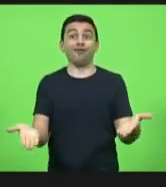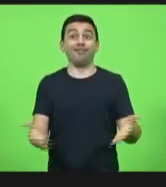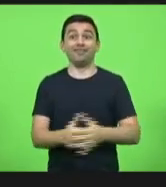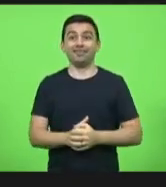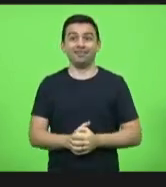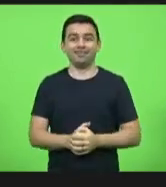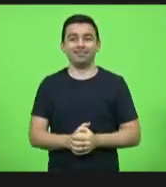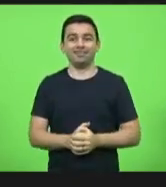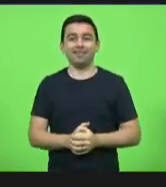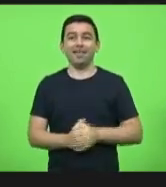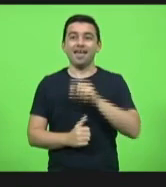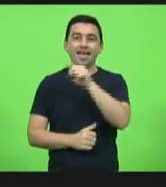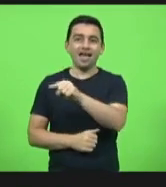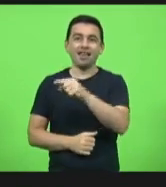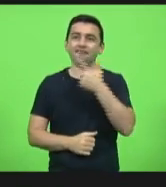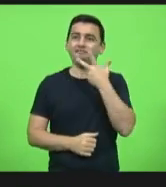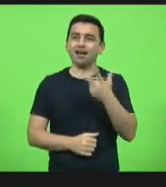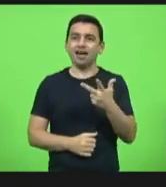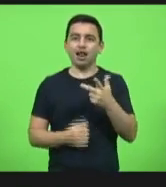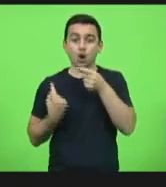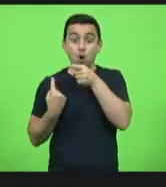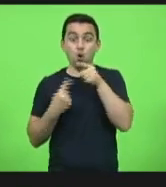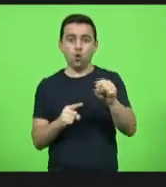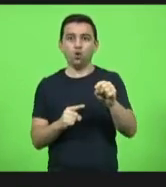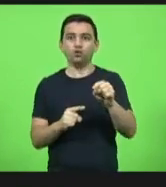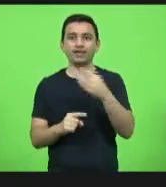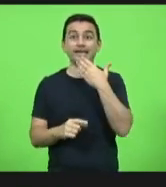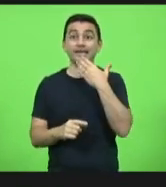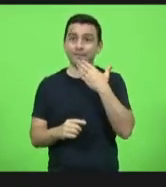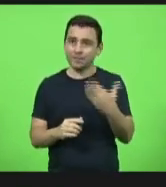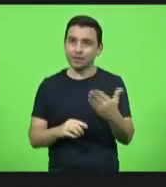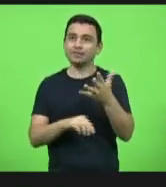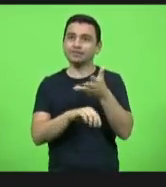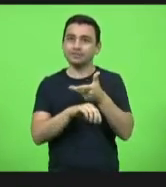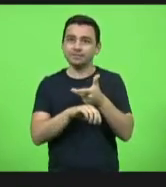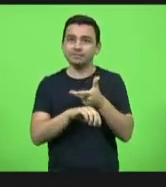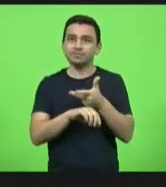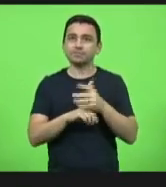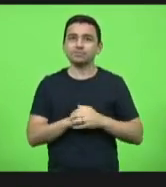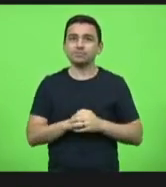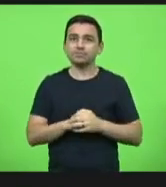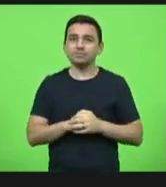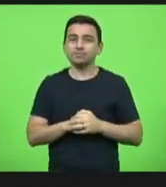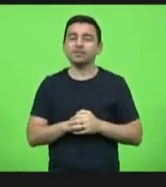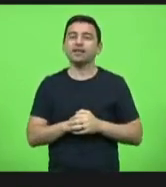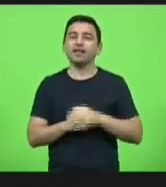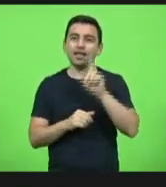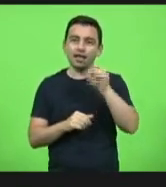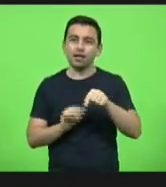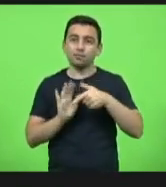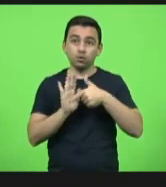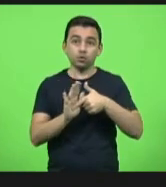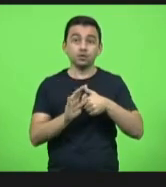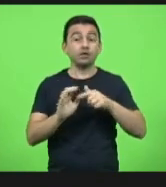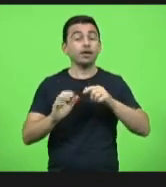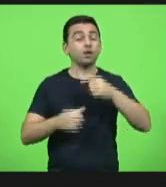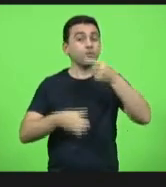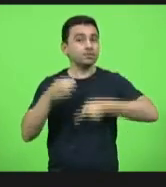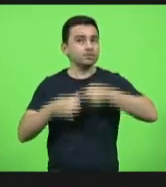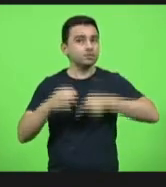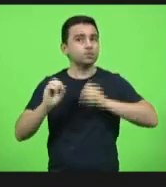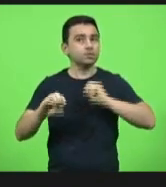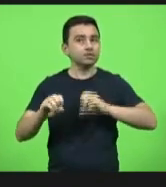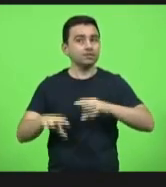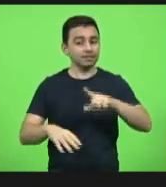nesse momento em que ela age contra um requerimento de prioridade que vai ainda conferir para a Comissão de Educação